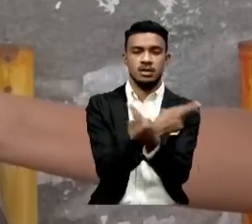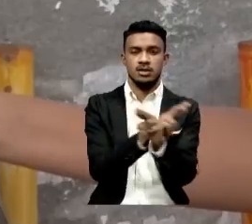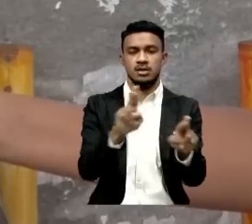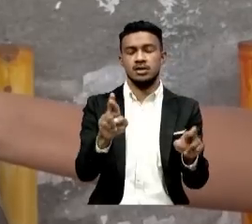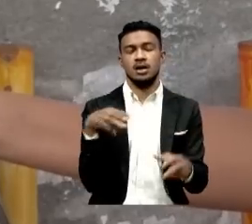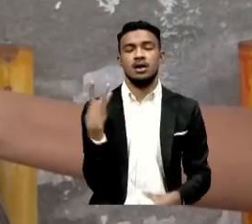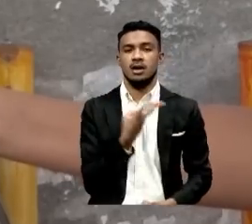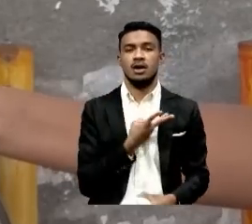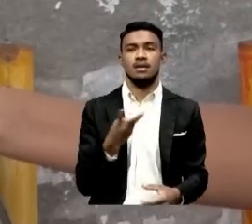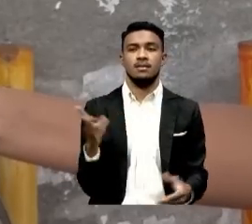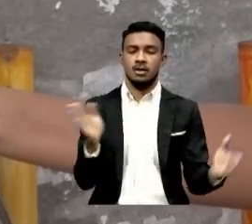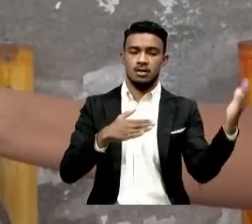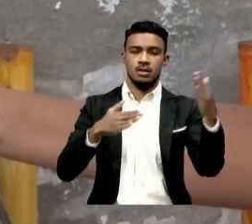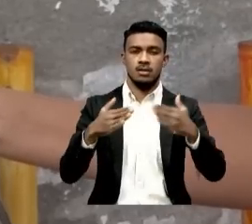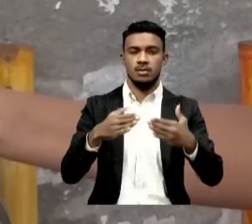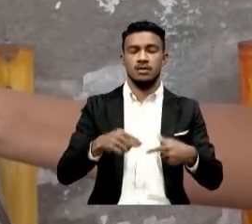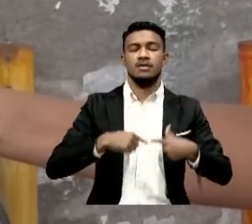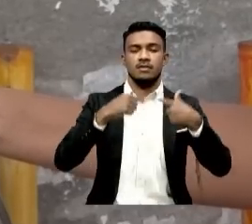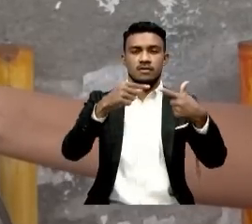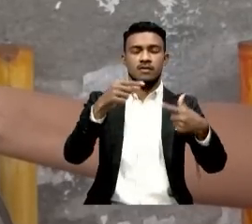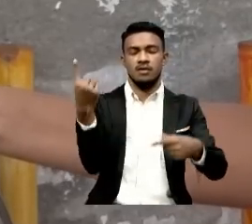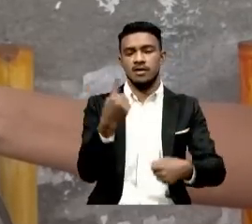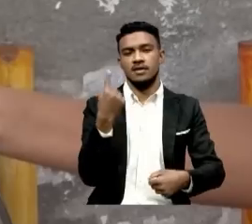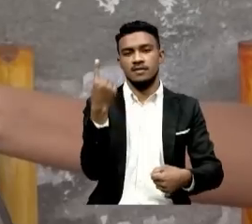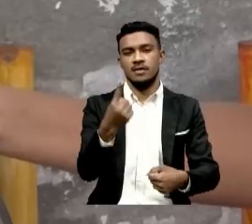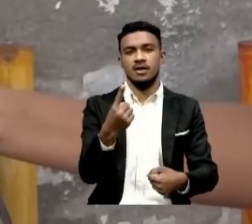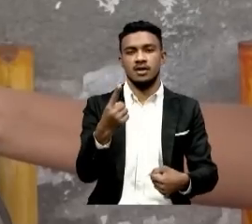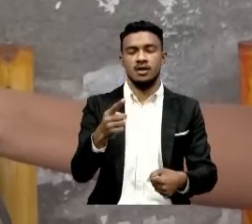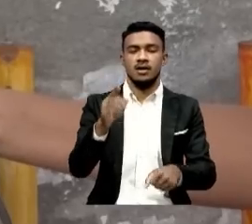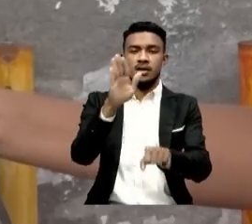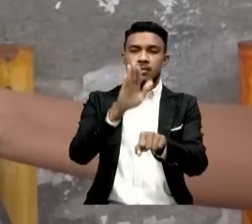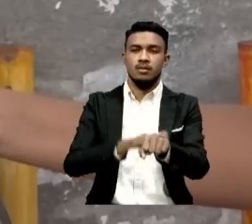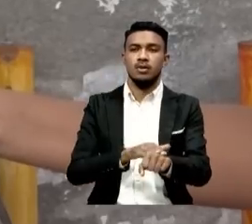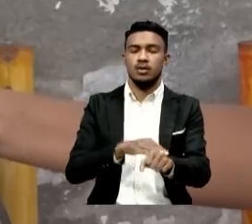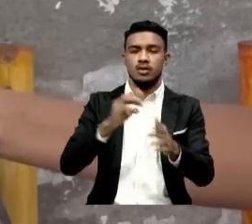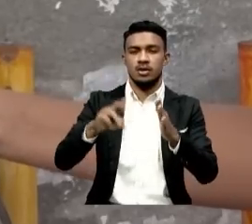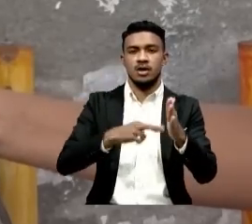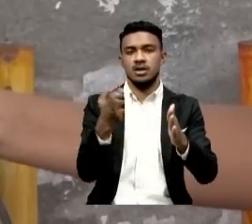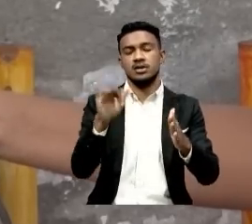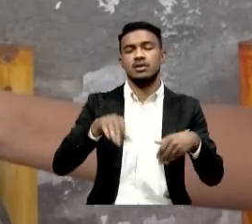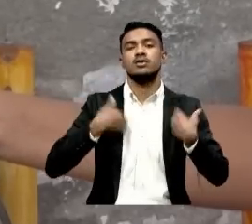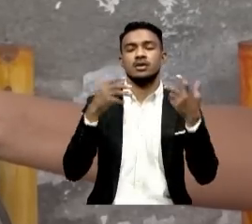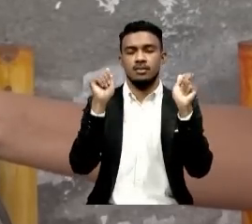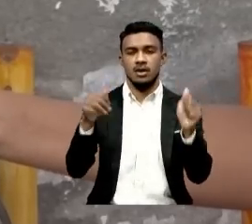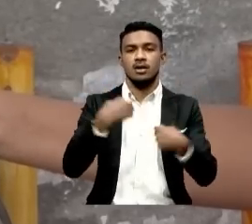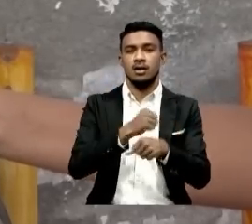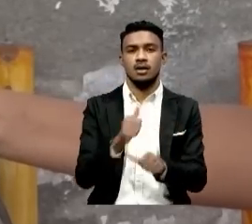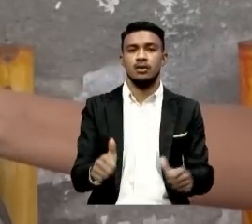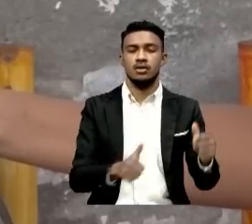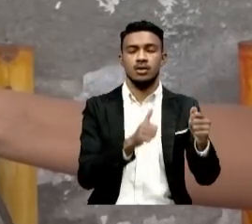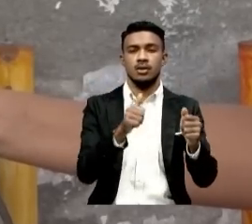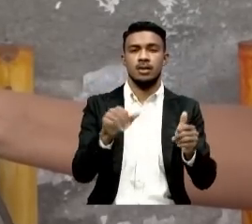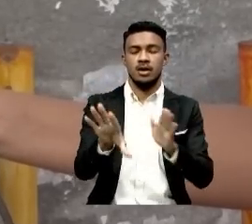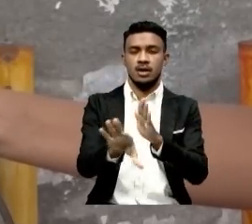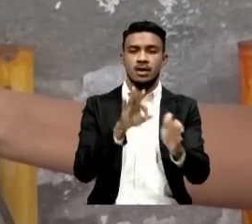mim sempre acomoda, né, para depois a tua tona, a orientação, né, para o ensaio, a tua identifica, combatência em beca, a sua desafio